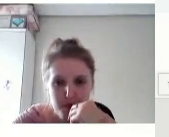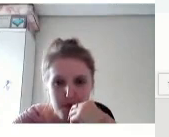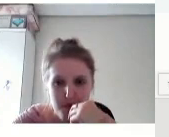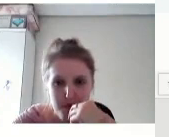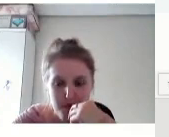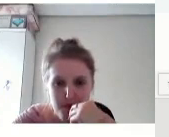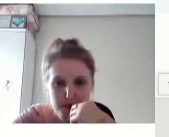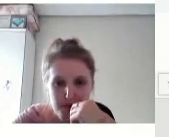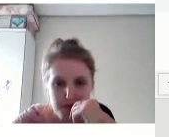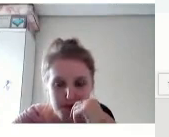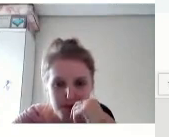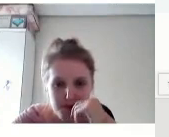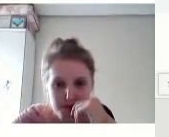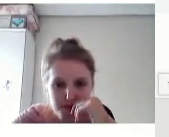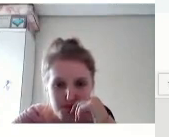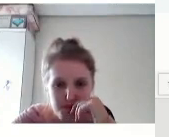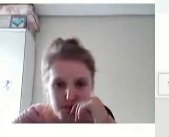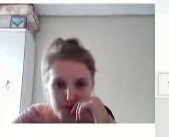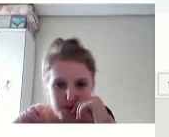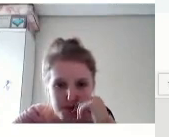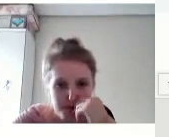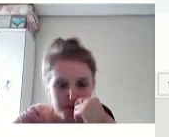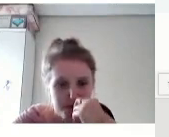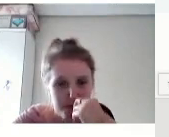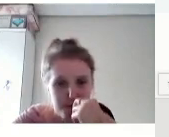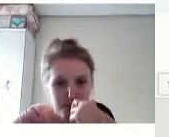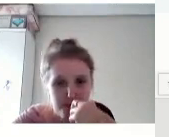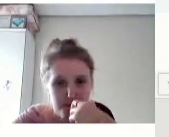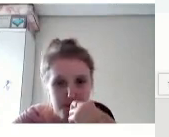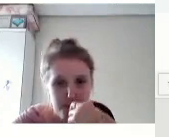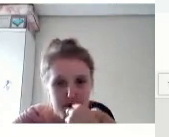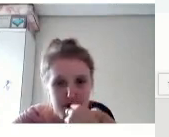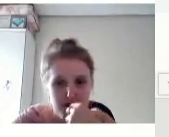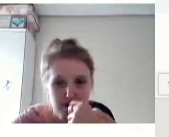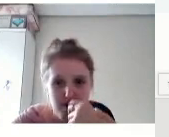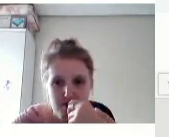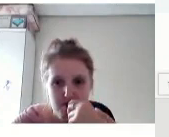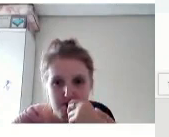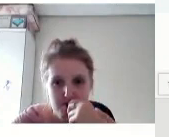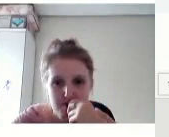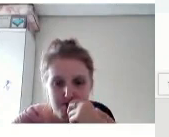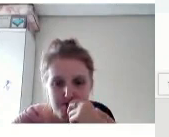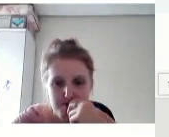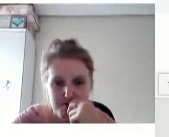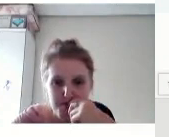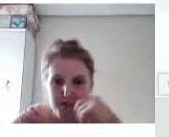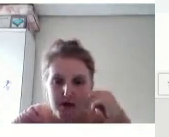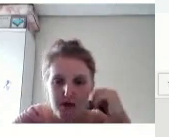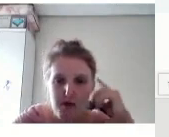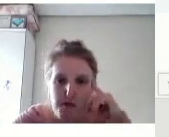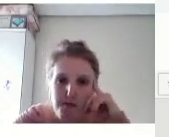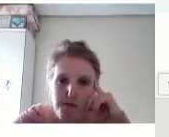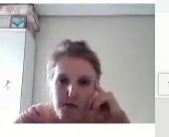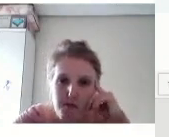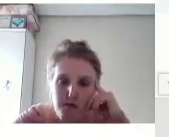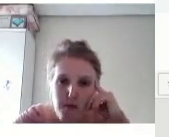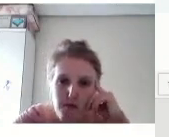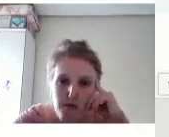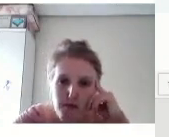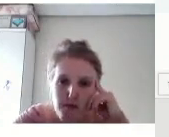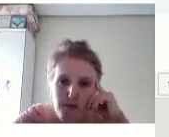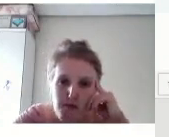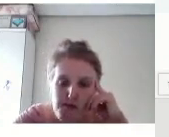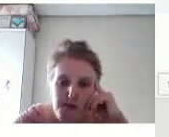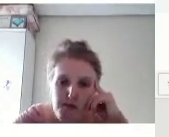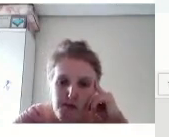essas quantidades, que são os parênteses de Poisson, que envolvem a evolução temporal das quantidades em mecânica clássica, né, no espaço de fase, em termos